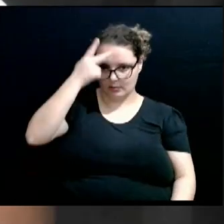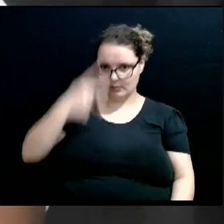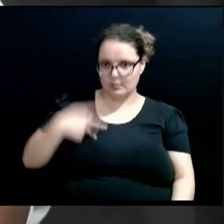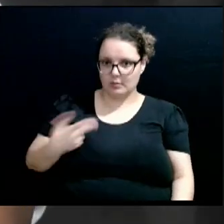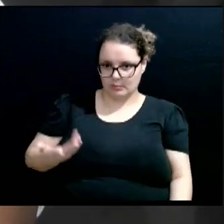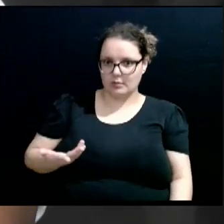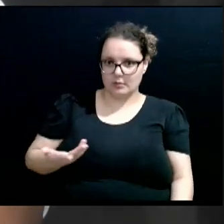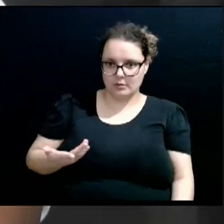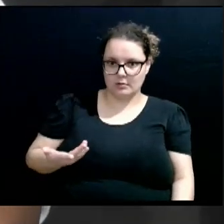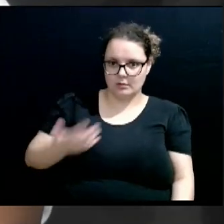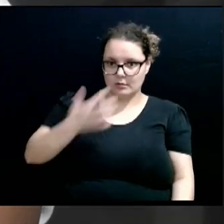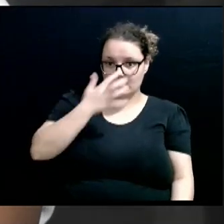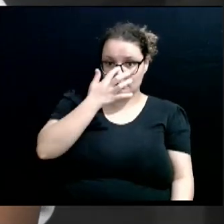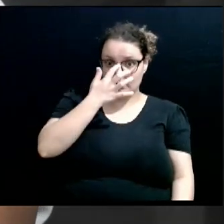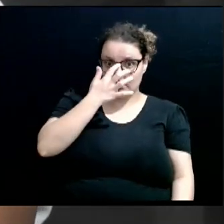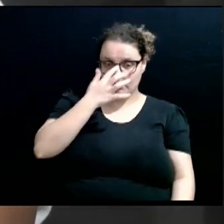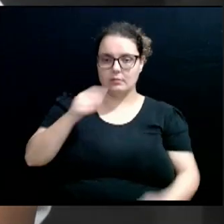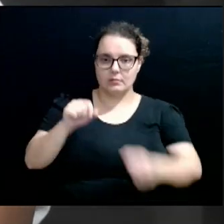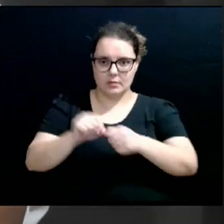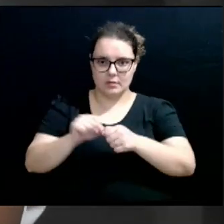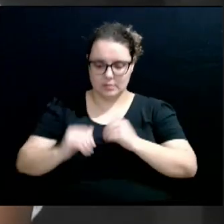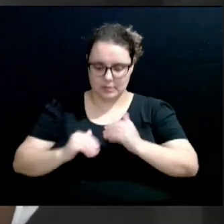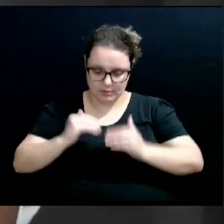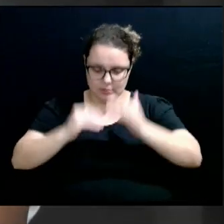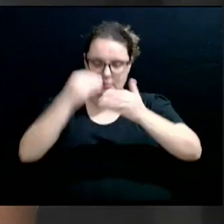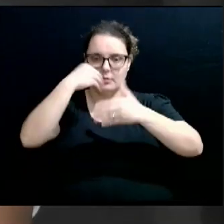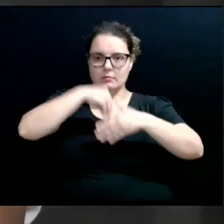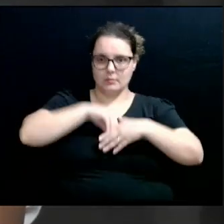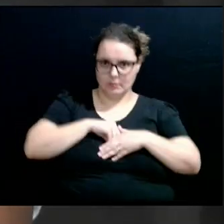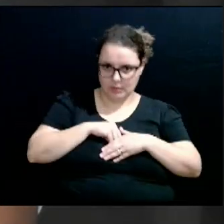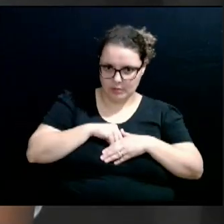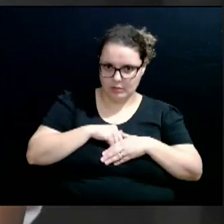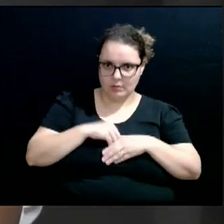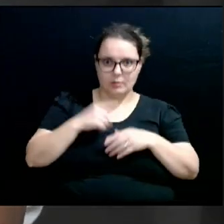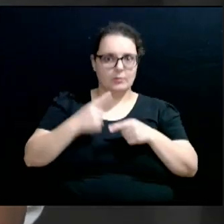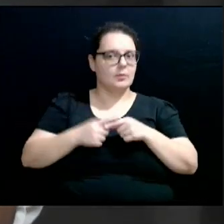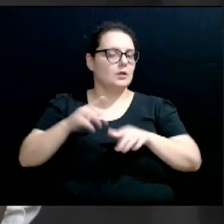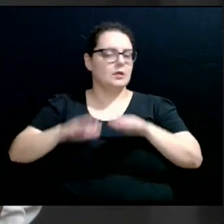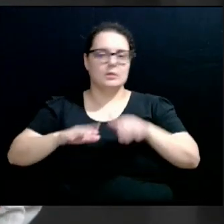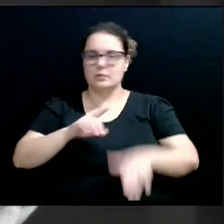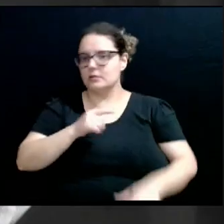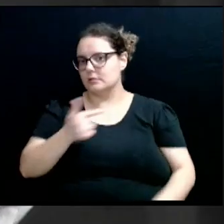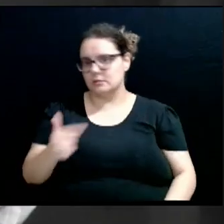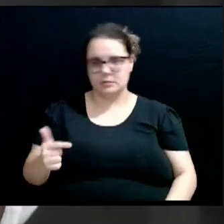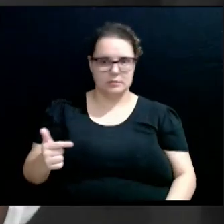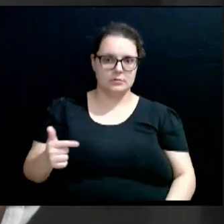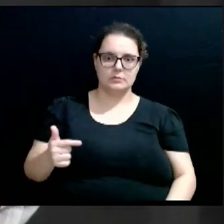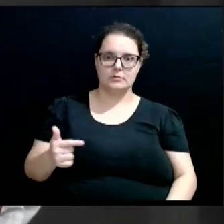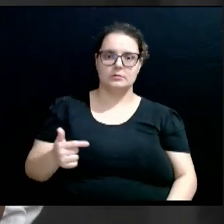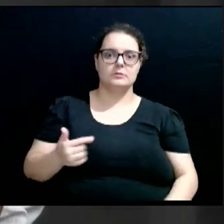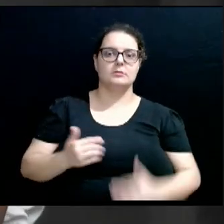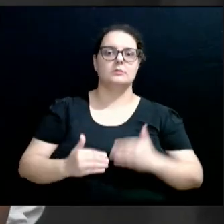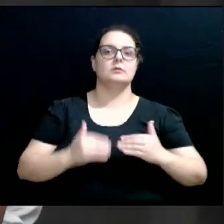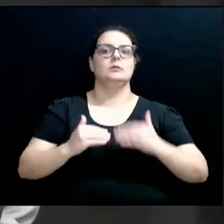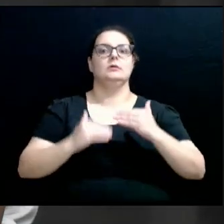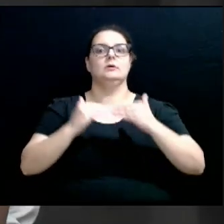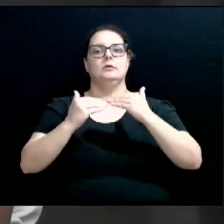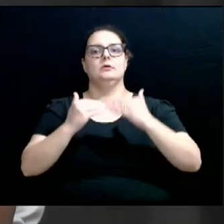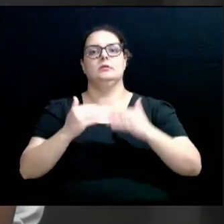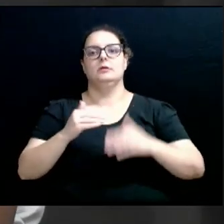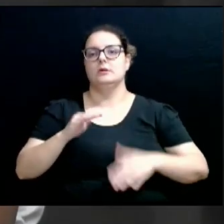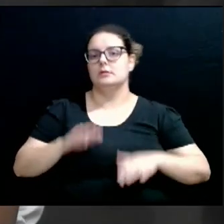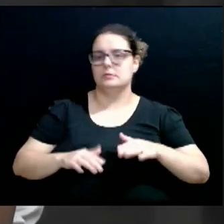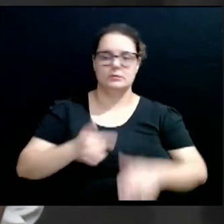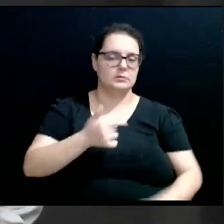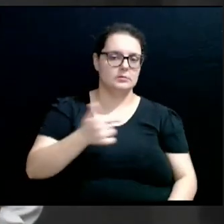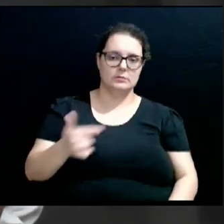fazer essa reconstrução por dentro. Porque nem sempre a gente foi construído, nem sempre a gente foi